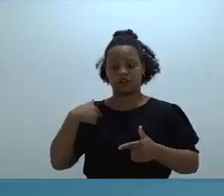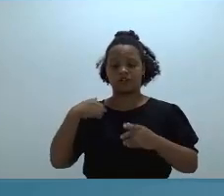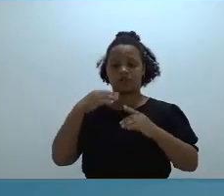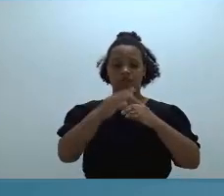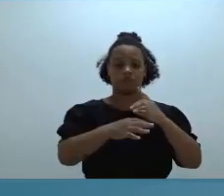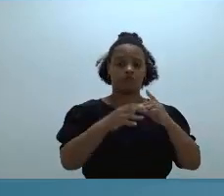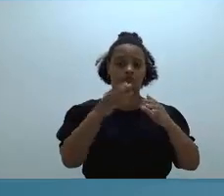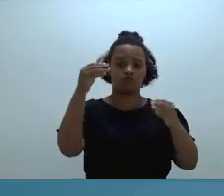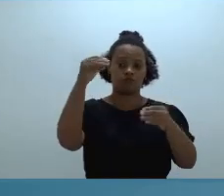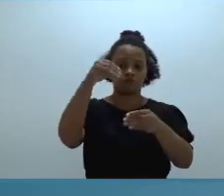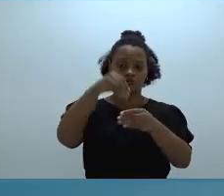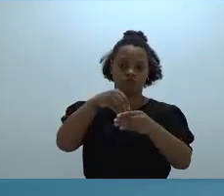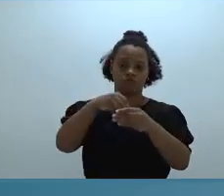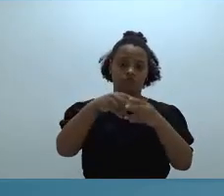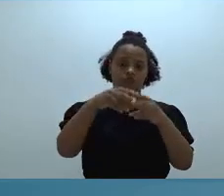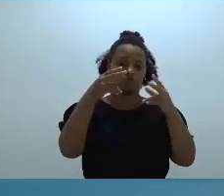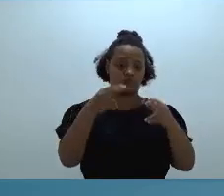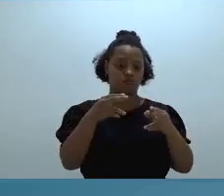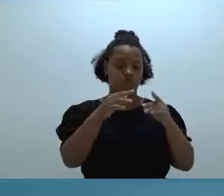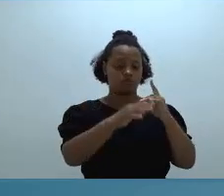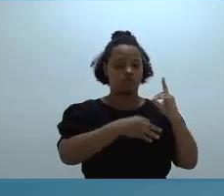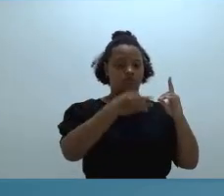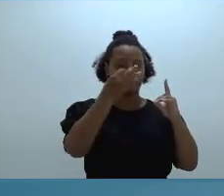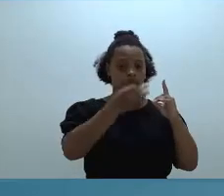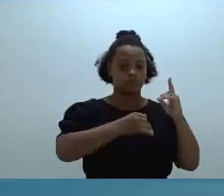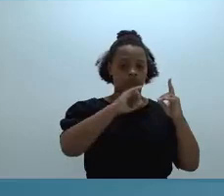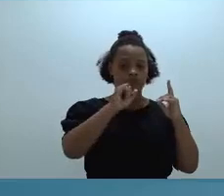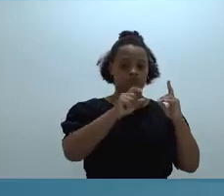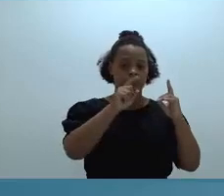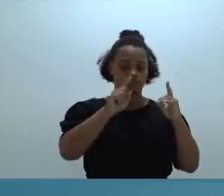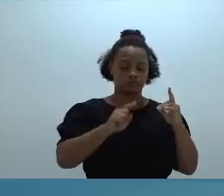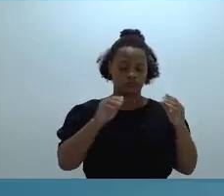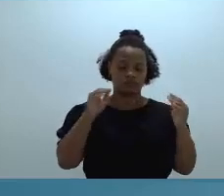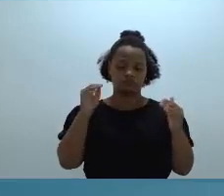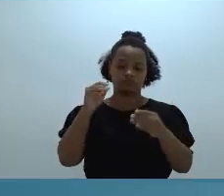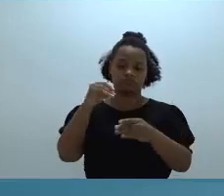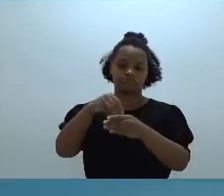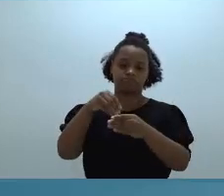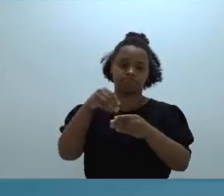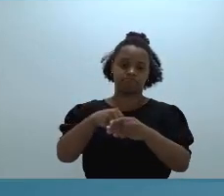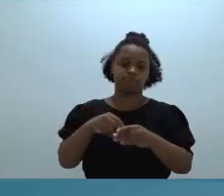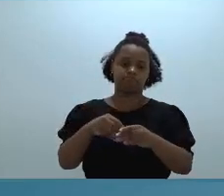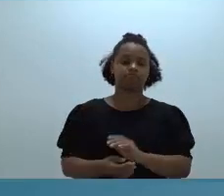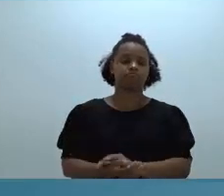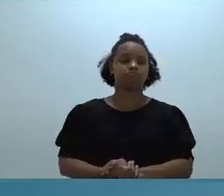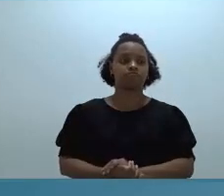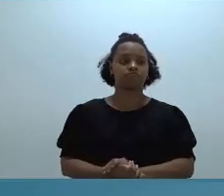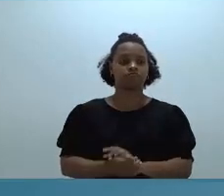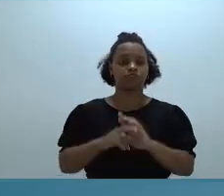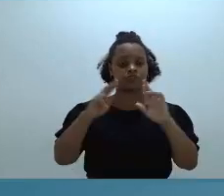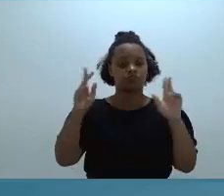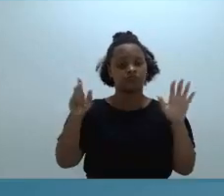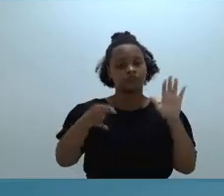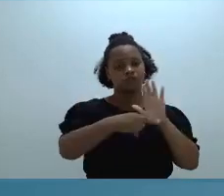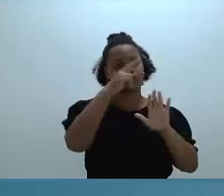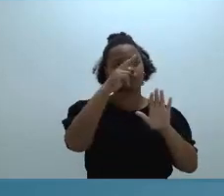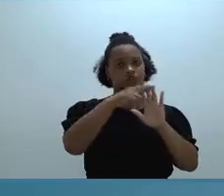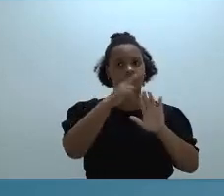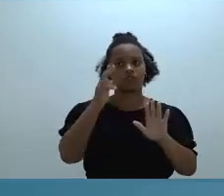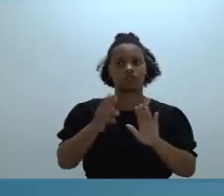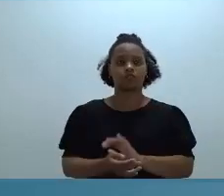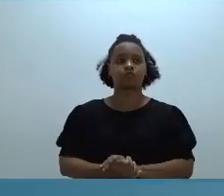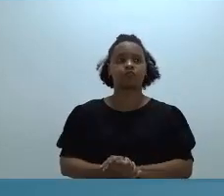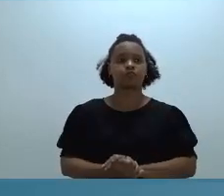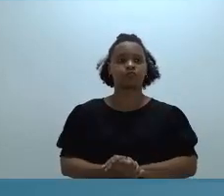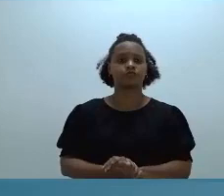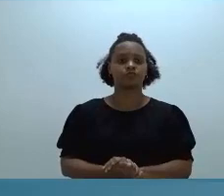da divergência, voto do estudo do desembargador José Roberto. Obrigado, senhor. Obrigado, desembargadora Maria do Céu.